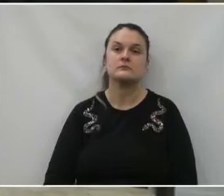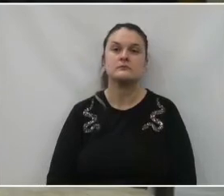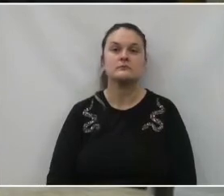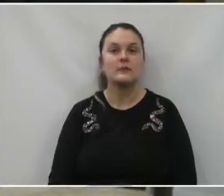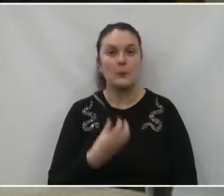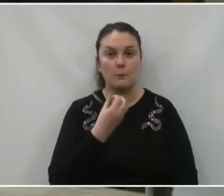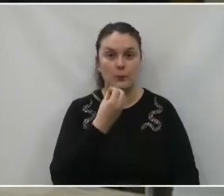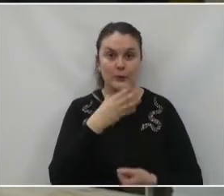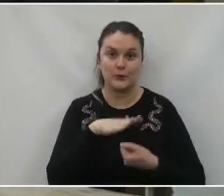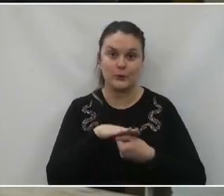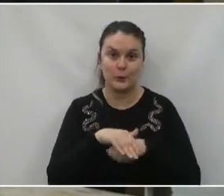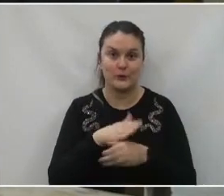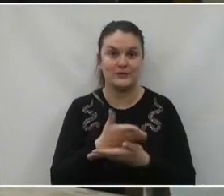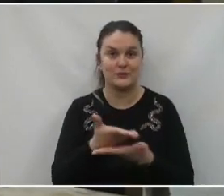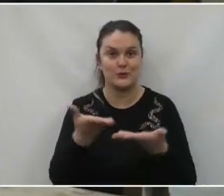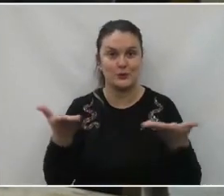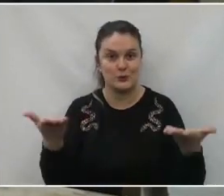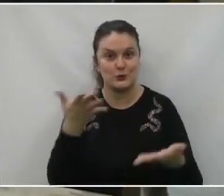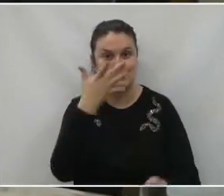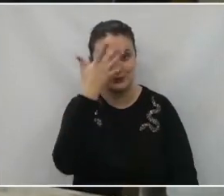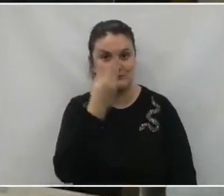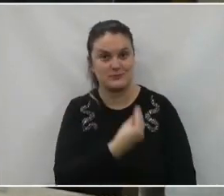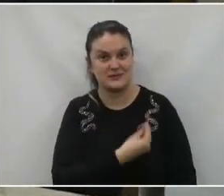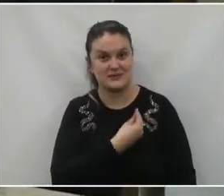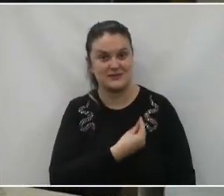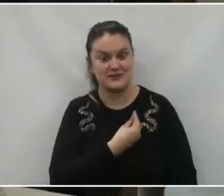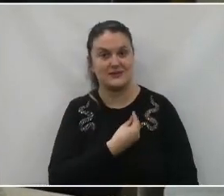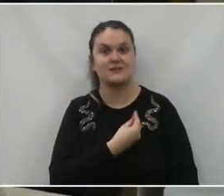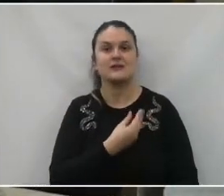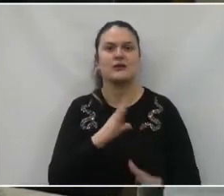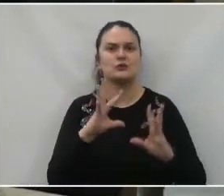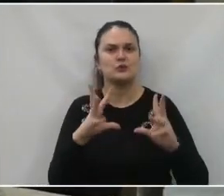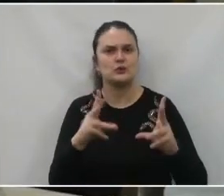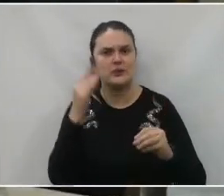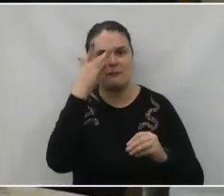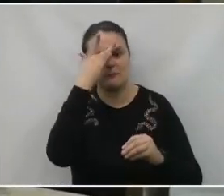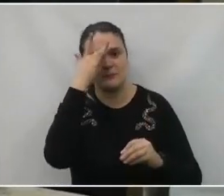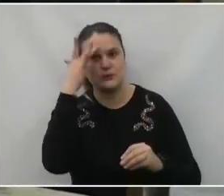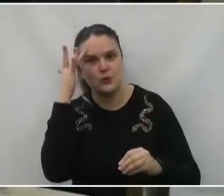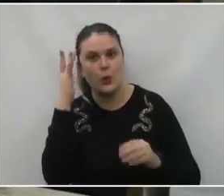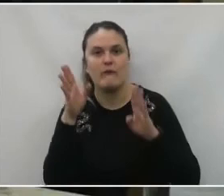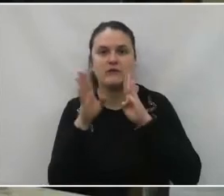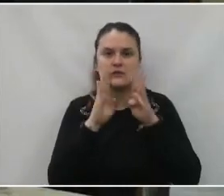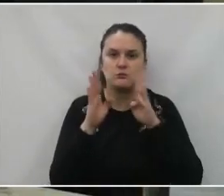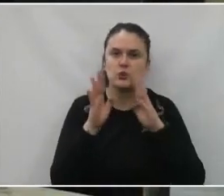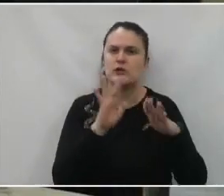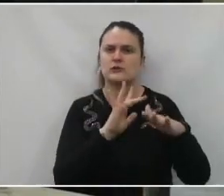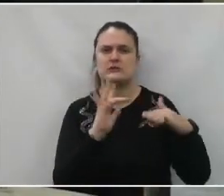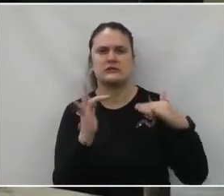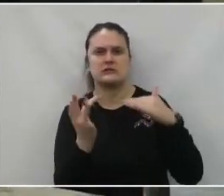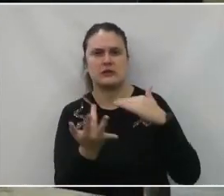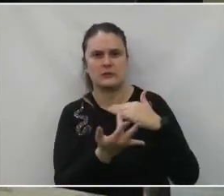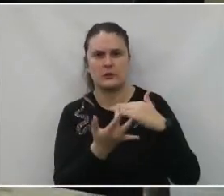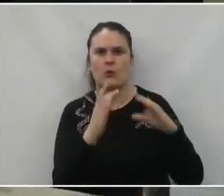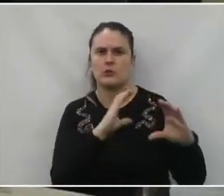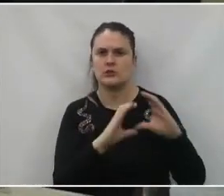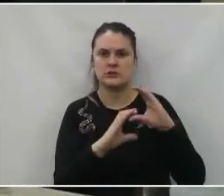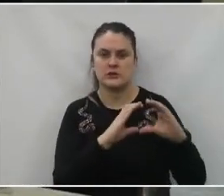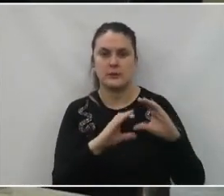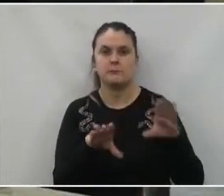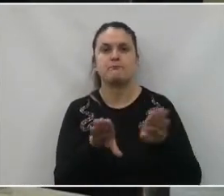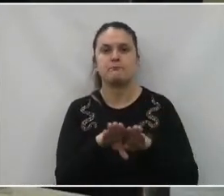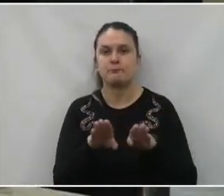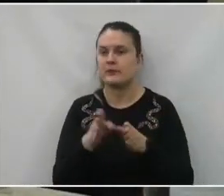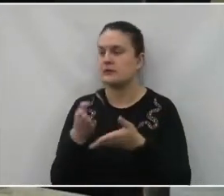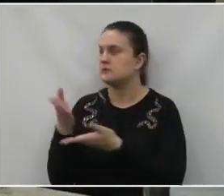Uma boa noite a todas e a todos. Quero cumprimentar a todos que nos acompanham por todas as redes sociais, sistema de comunicação. Também cumprimentar a